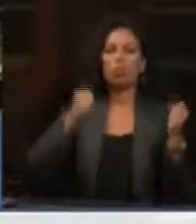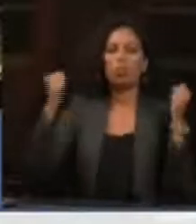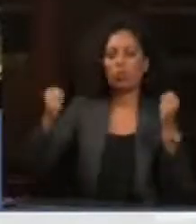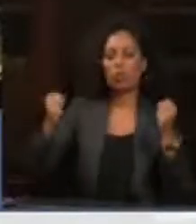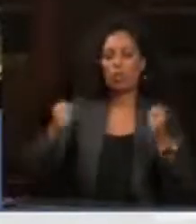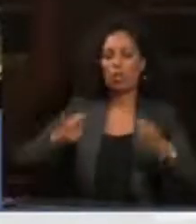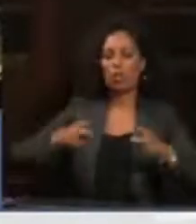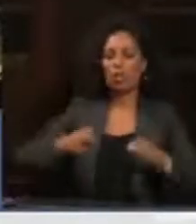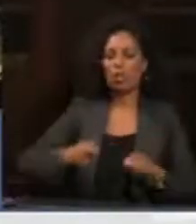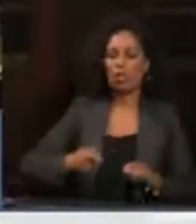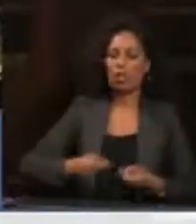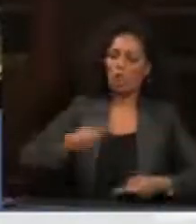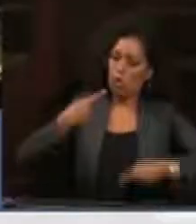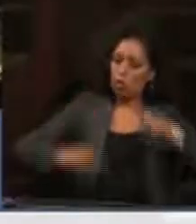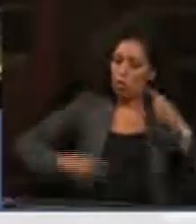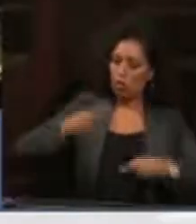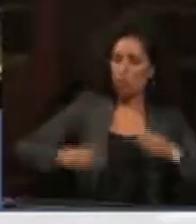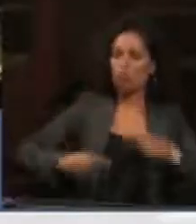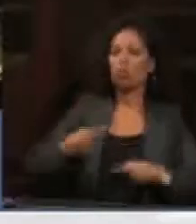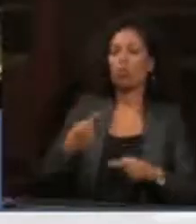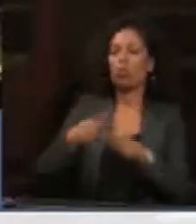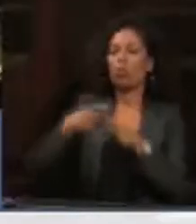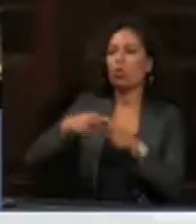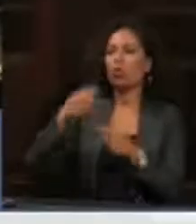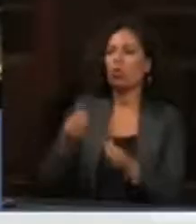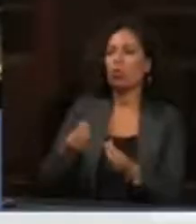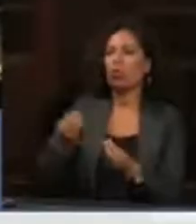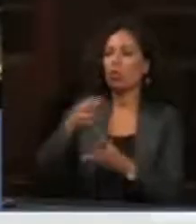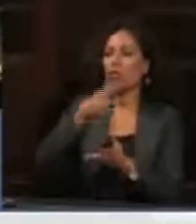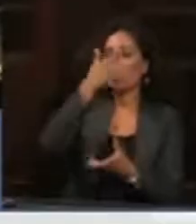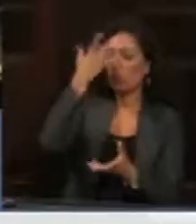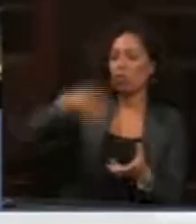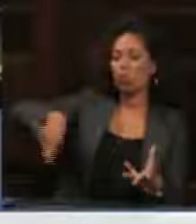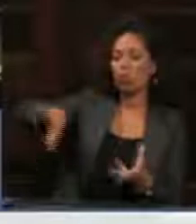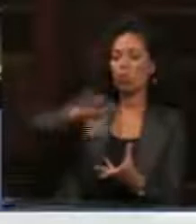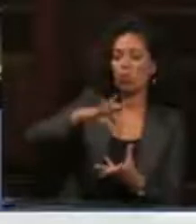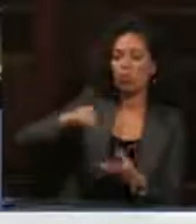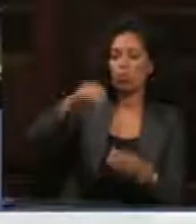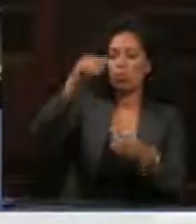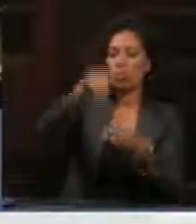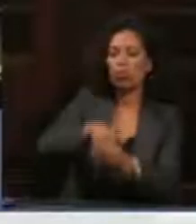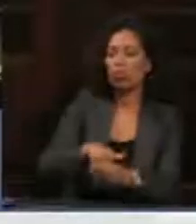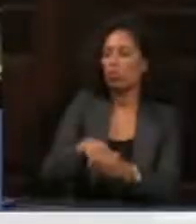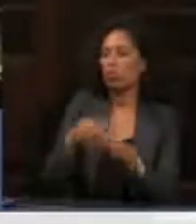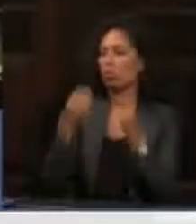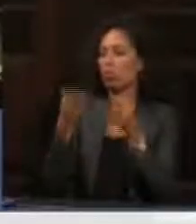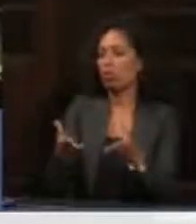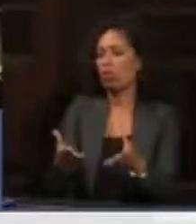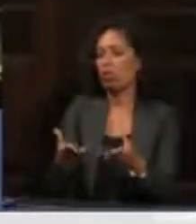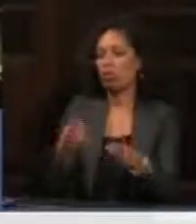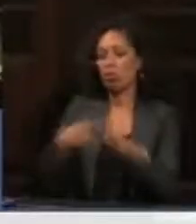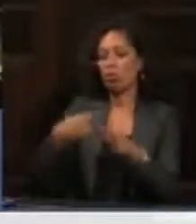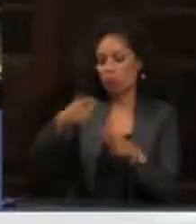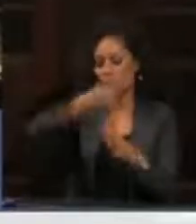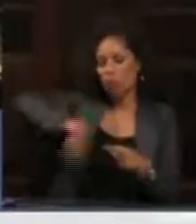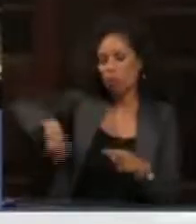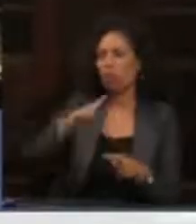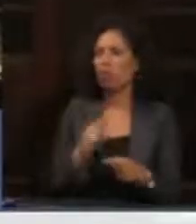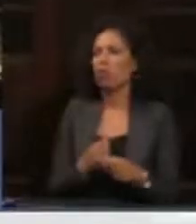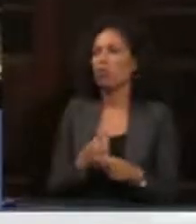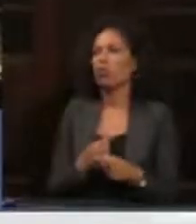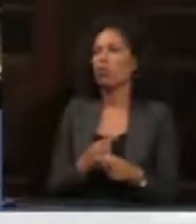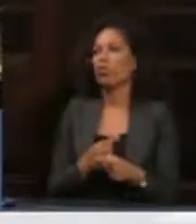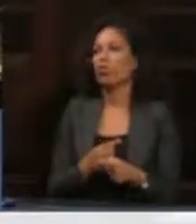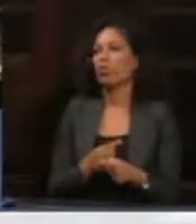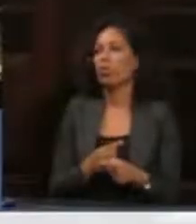de autoridade, legitimamente constituídos pela força do voto democrático, para que nós não